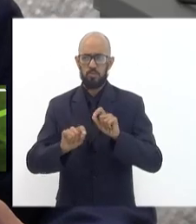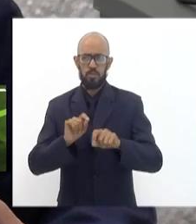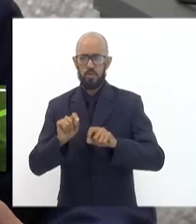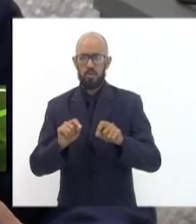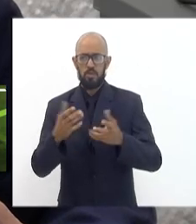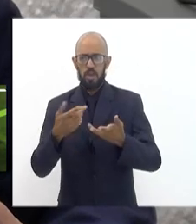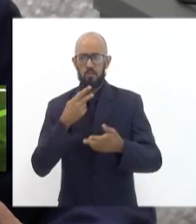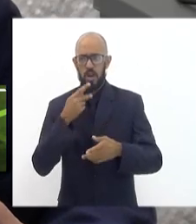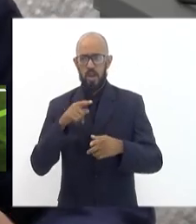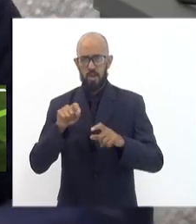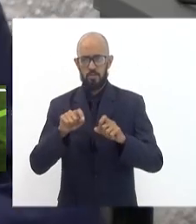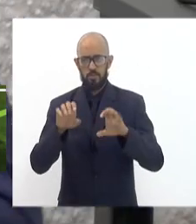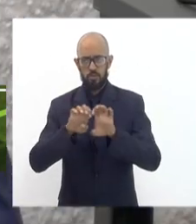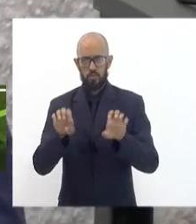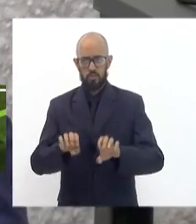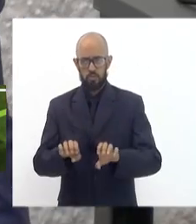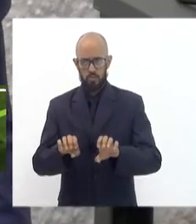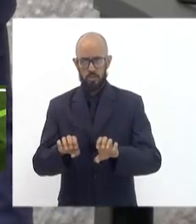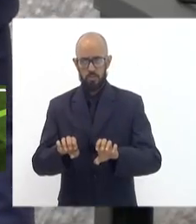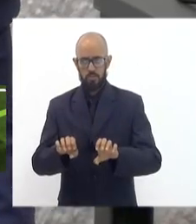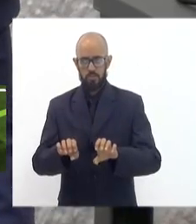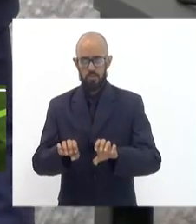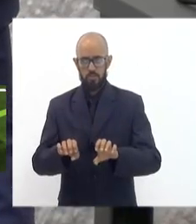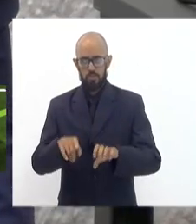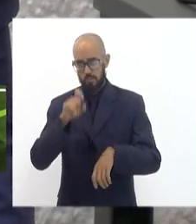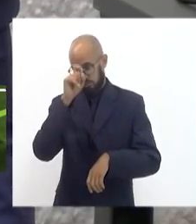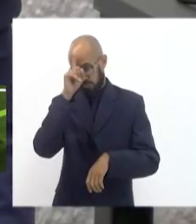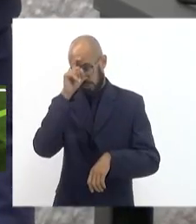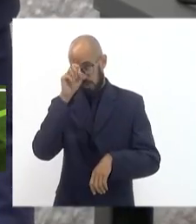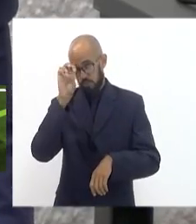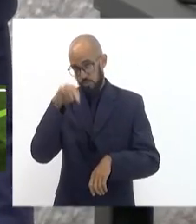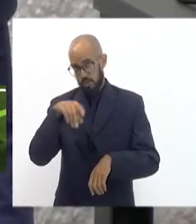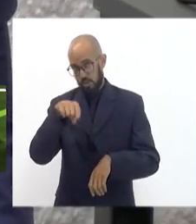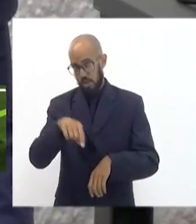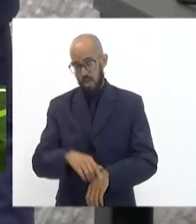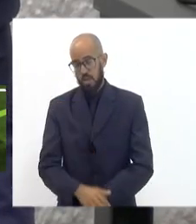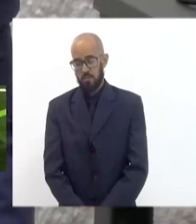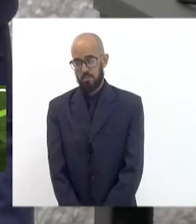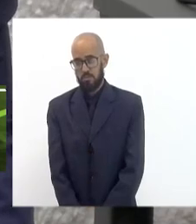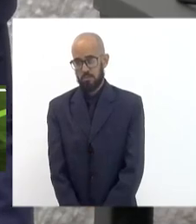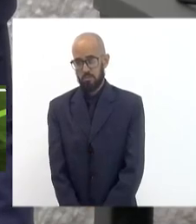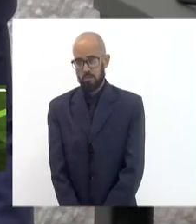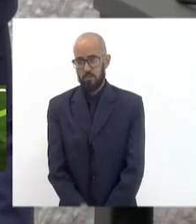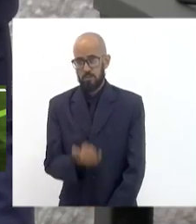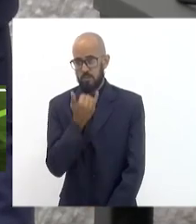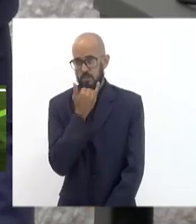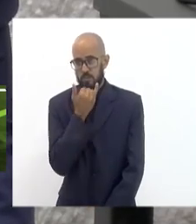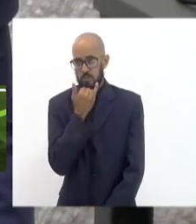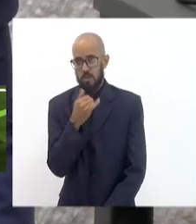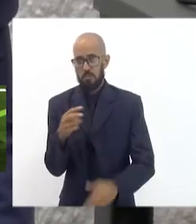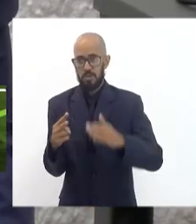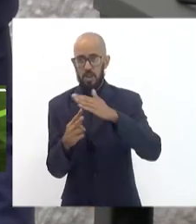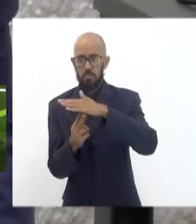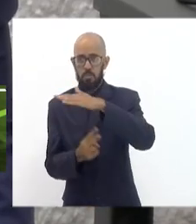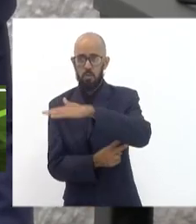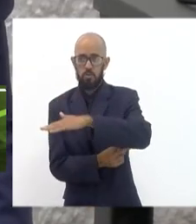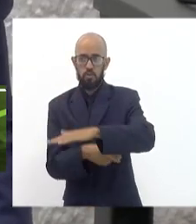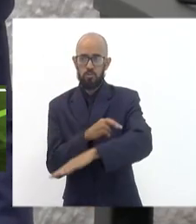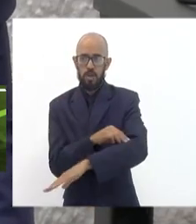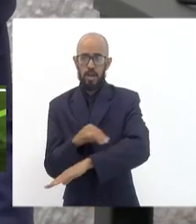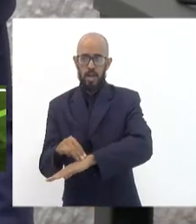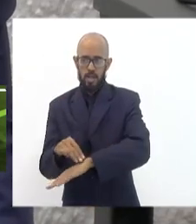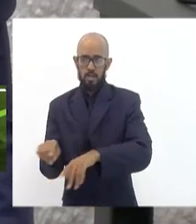colocar para você assim que que é estruturante hospital estruturante é Me desculpe mas a ponte Macaé estruturante